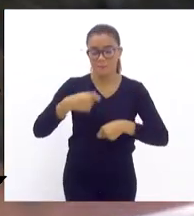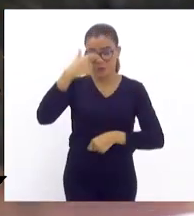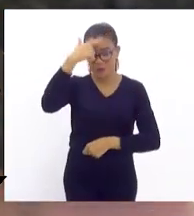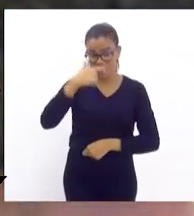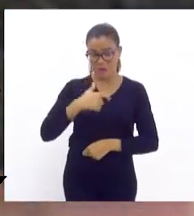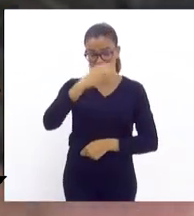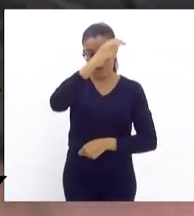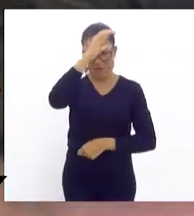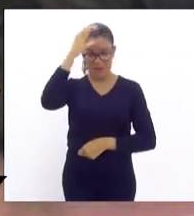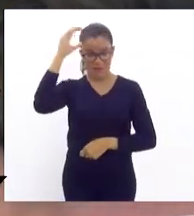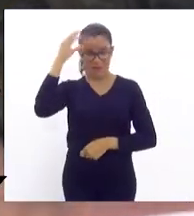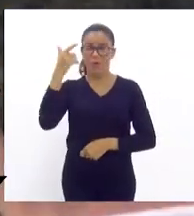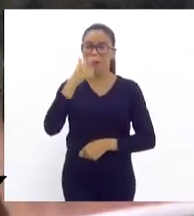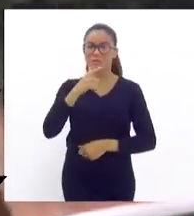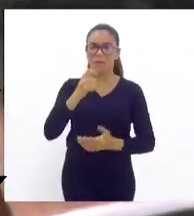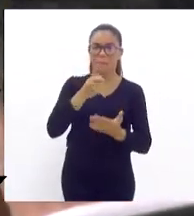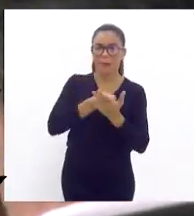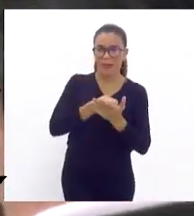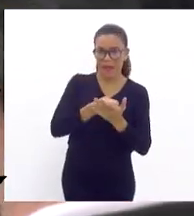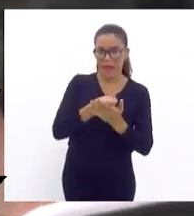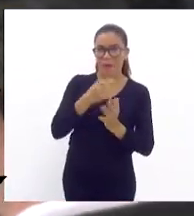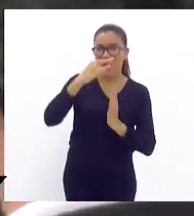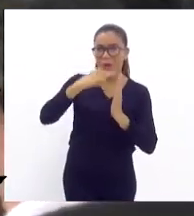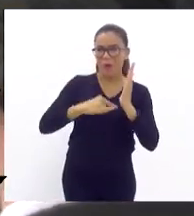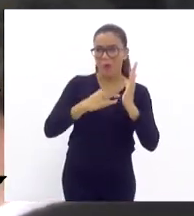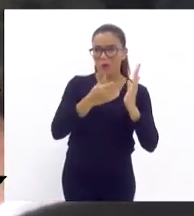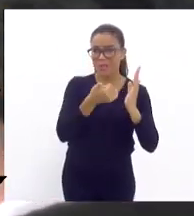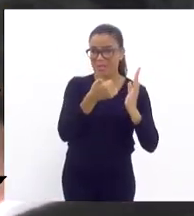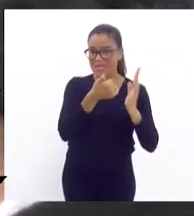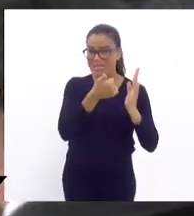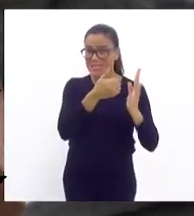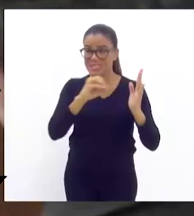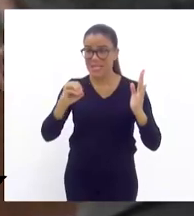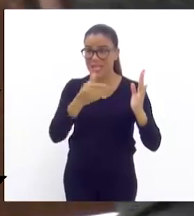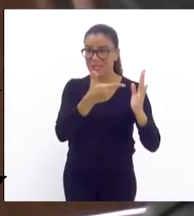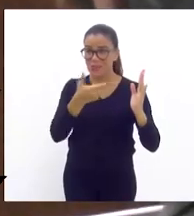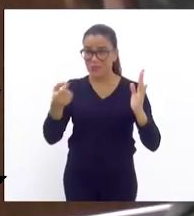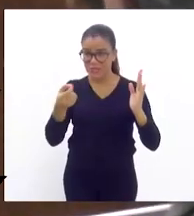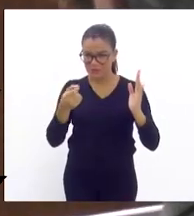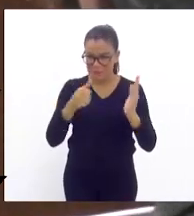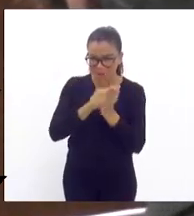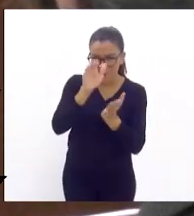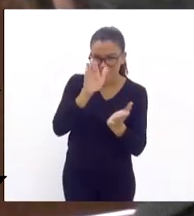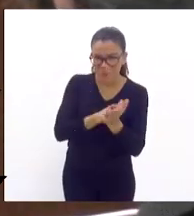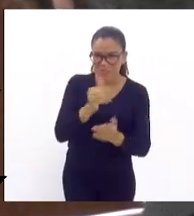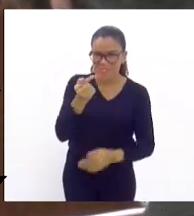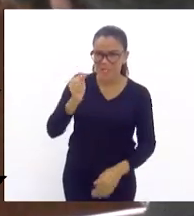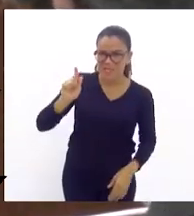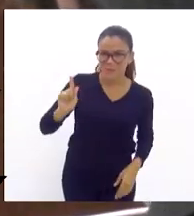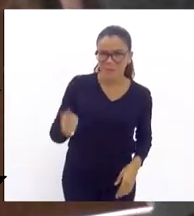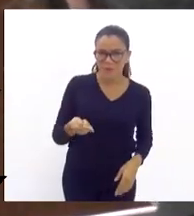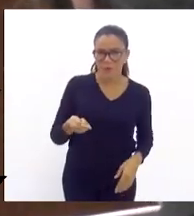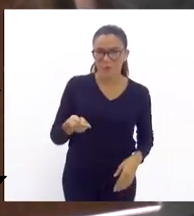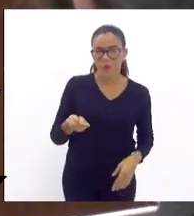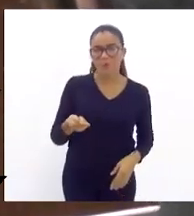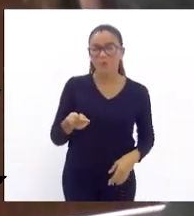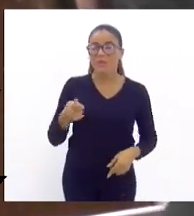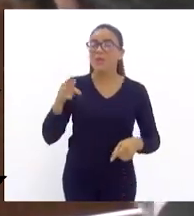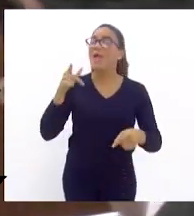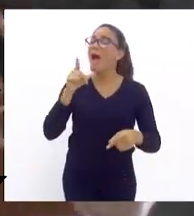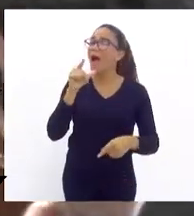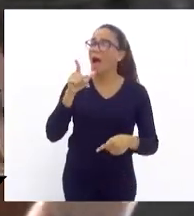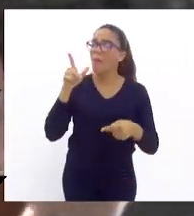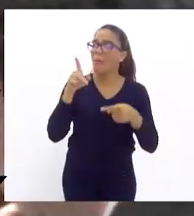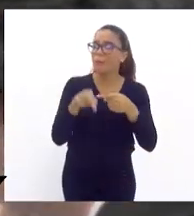não consegue pagar uma conta de R$ 100, R$ 200, uma multa de R$ 7 mil, muito menos. E aí esse consumidor sofre o corte, e ele tem que